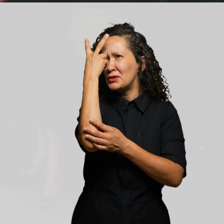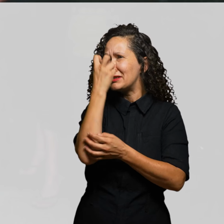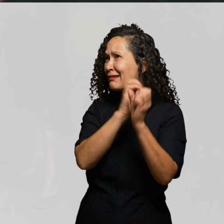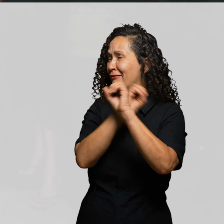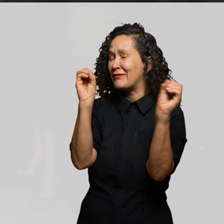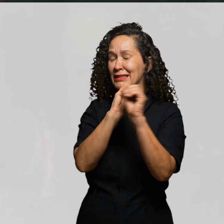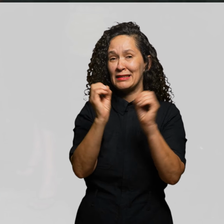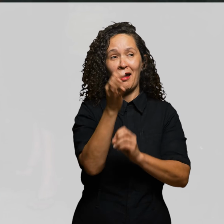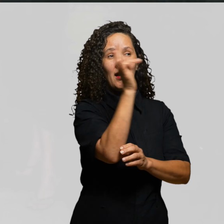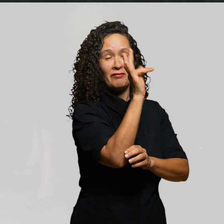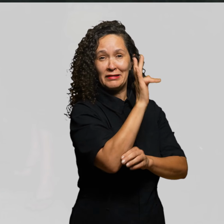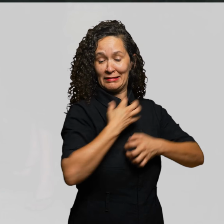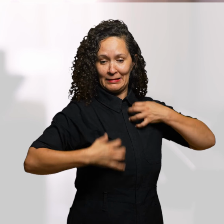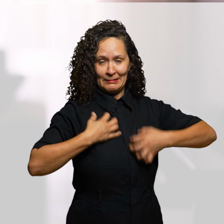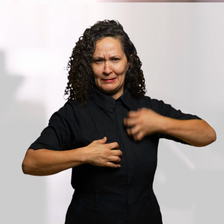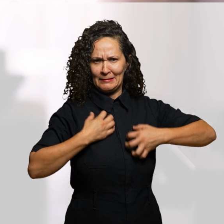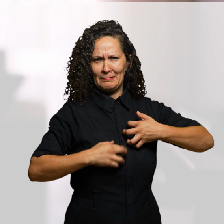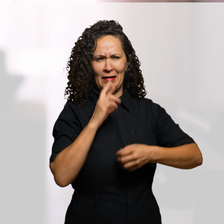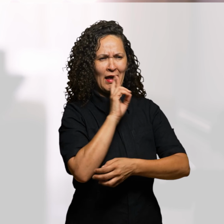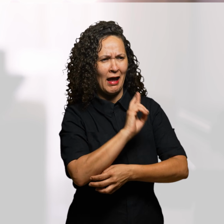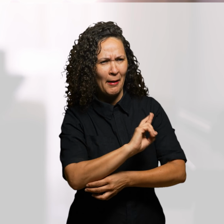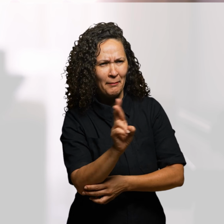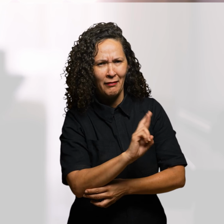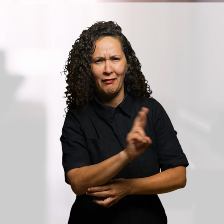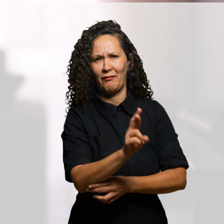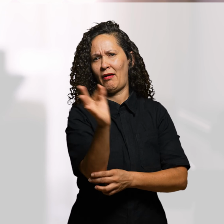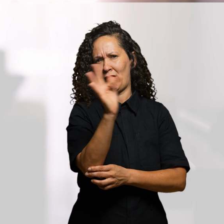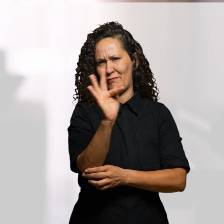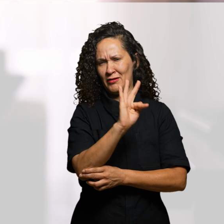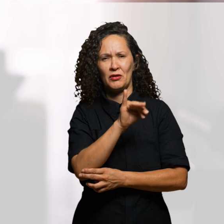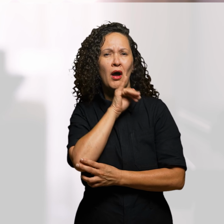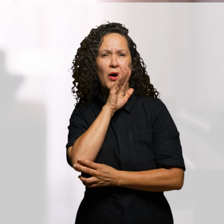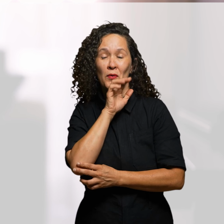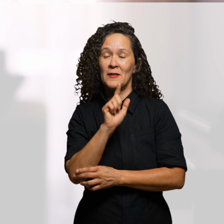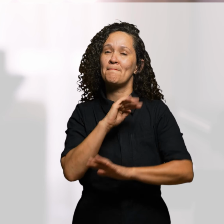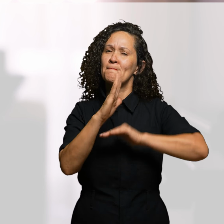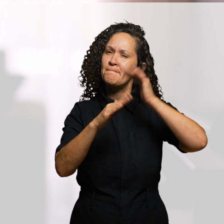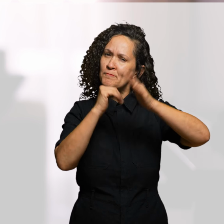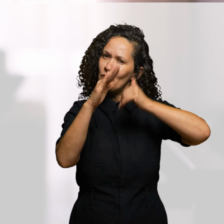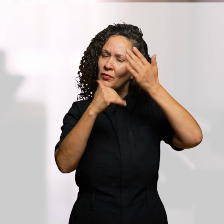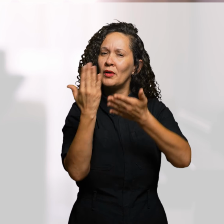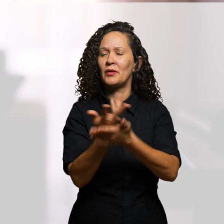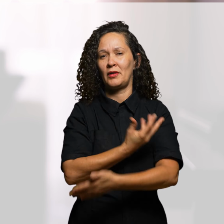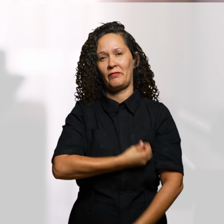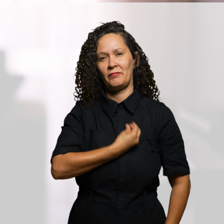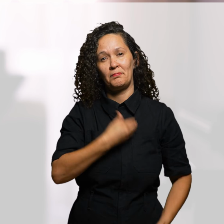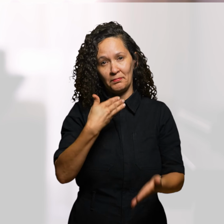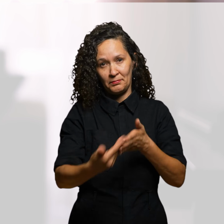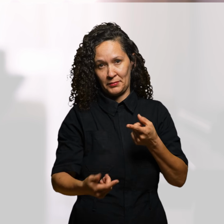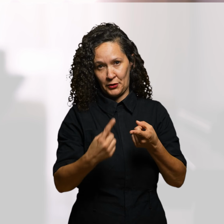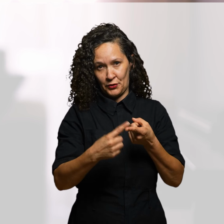estava enxergando nada, me revoltava e saía. Aí comecei a reprovar na faculdade. E aí foi assim, gradativamente. Perdi